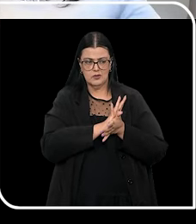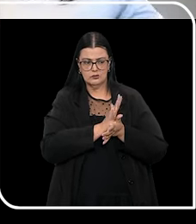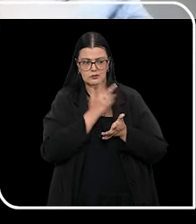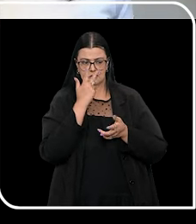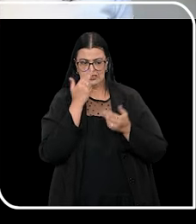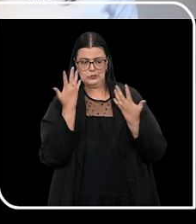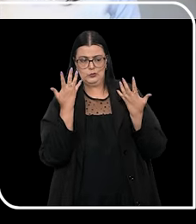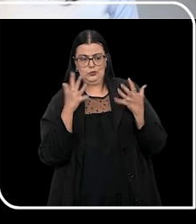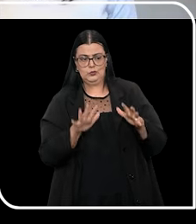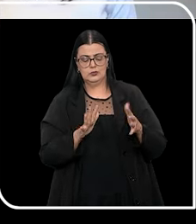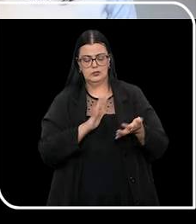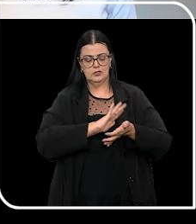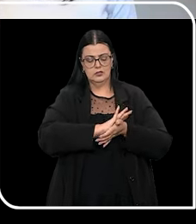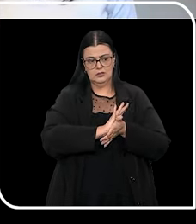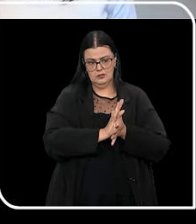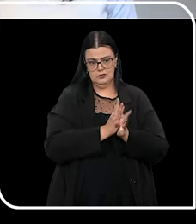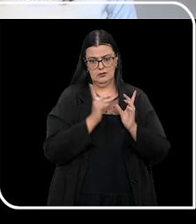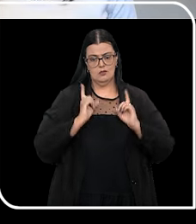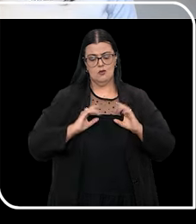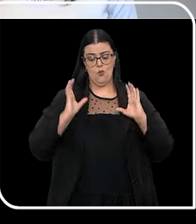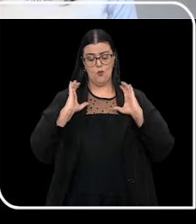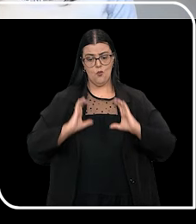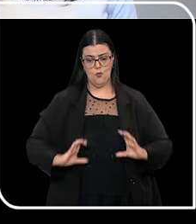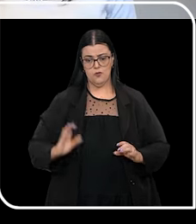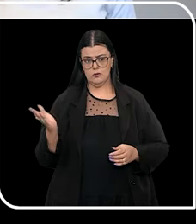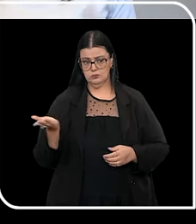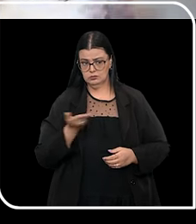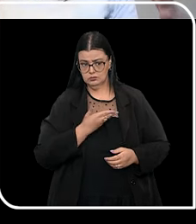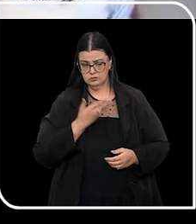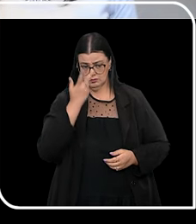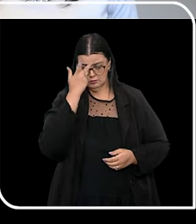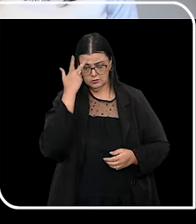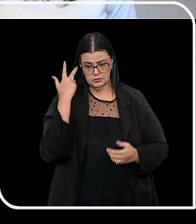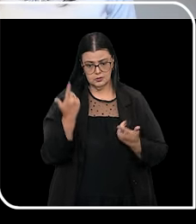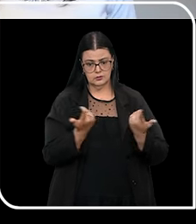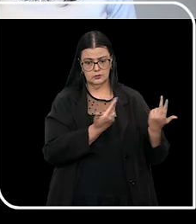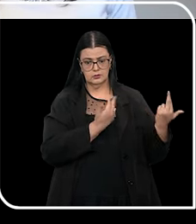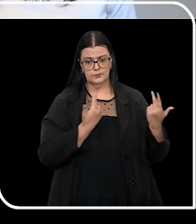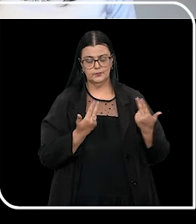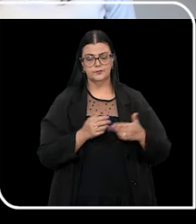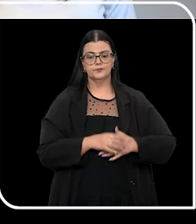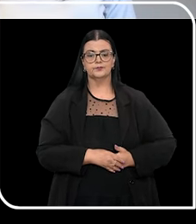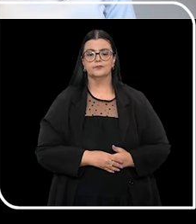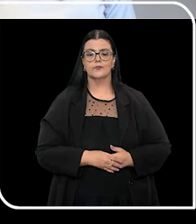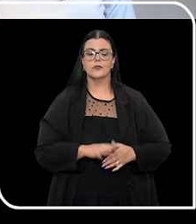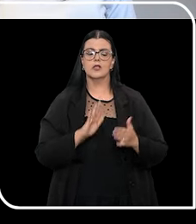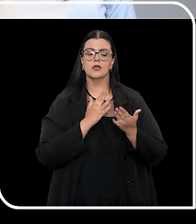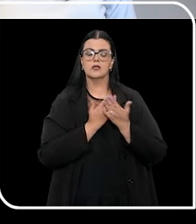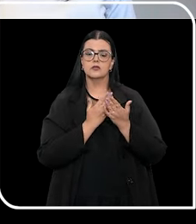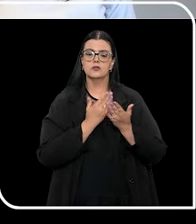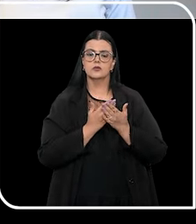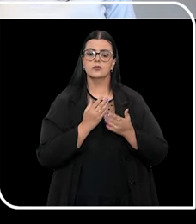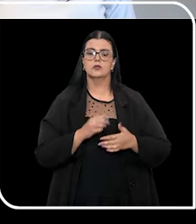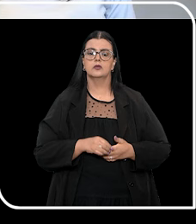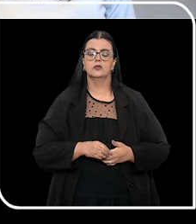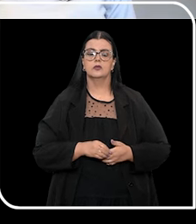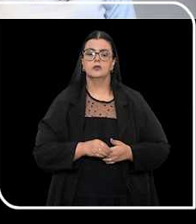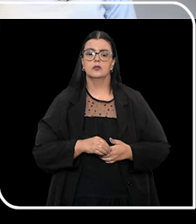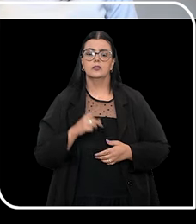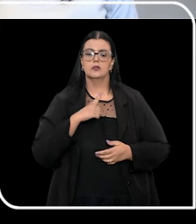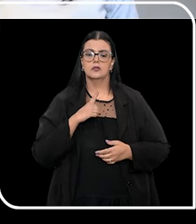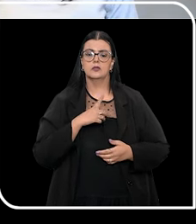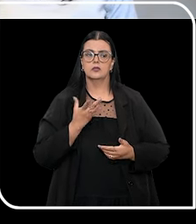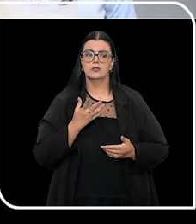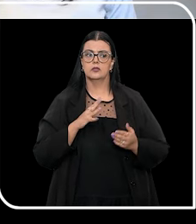se contaminar com essa deficiência com os comportamentos em comum que essas pessoas têm e nas escolas a gente